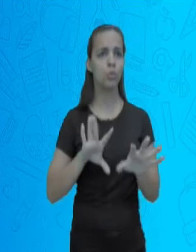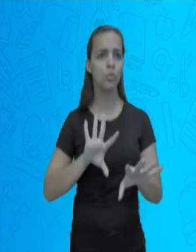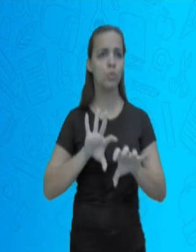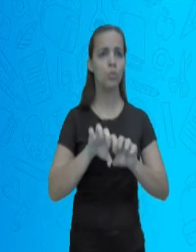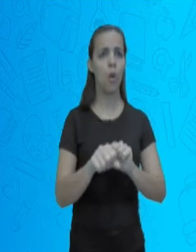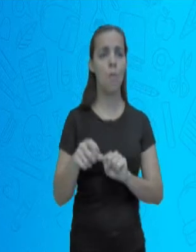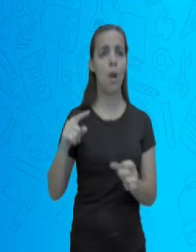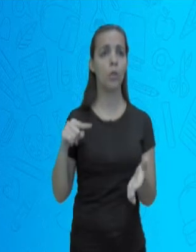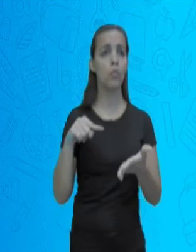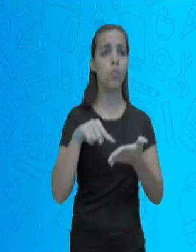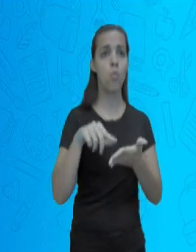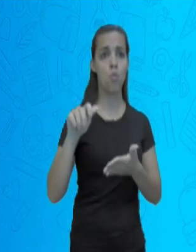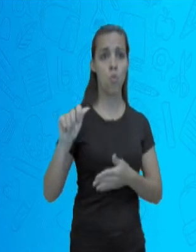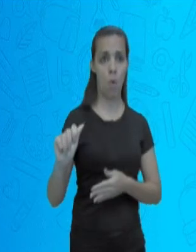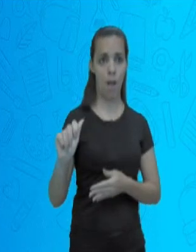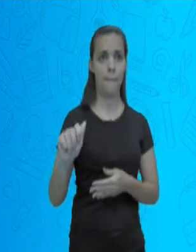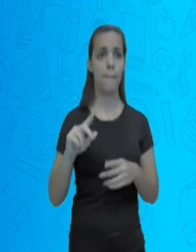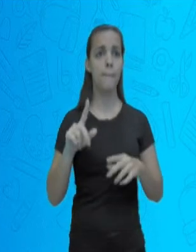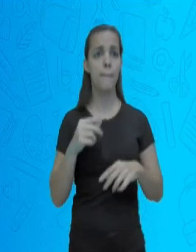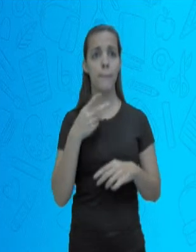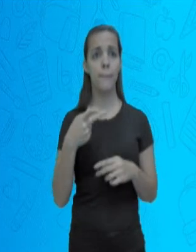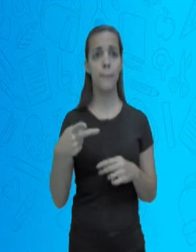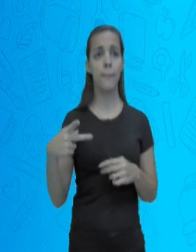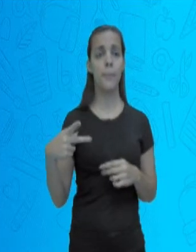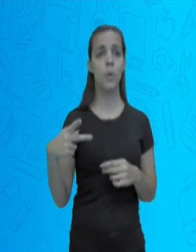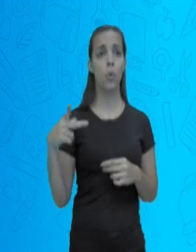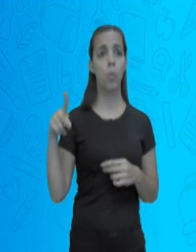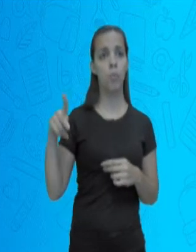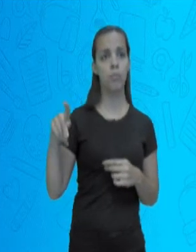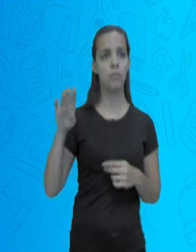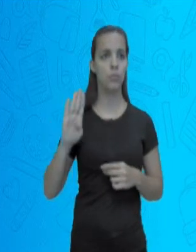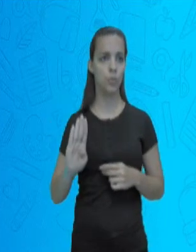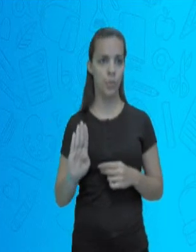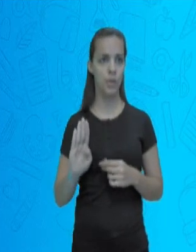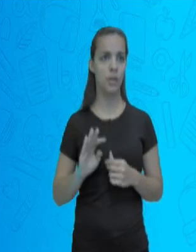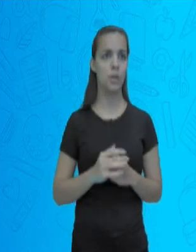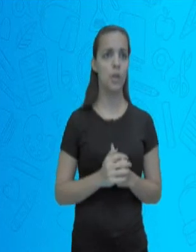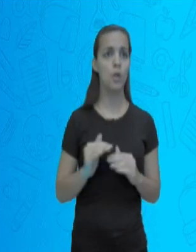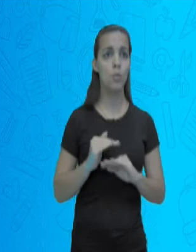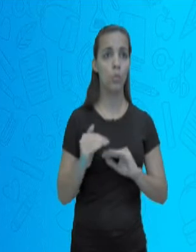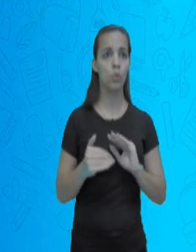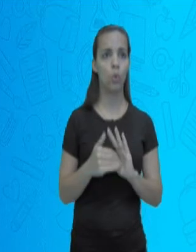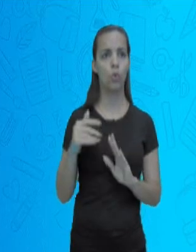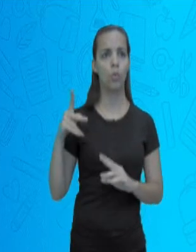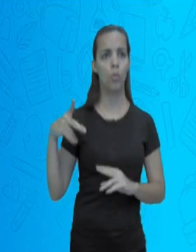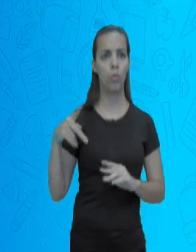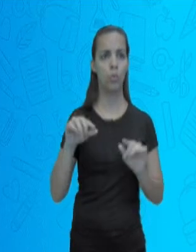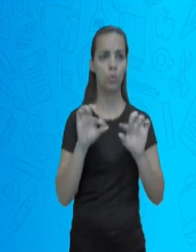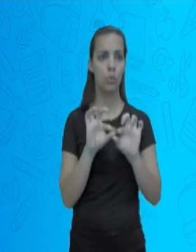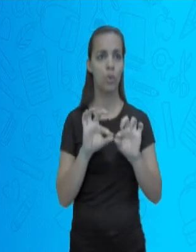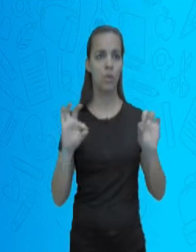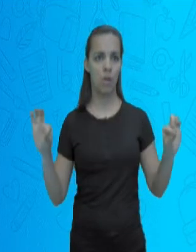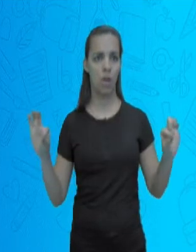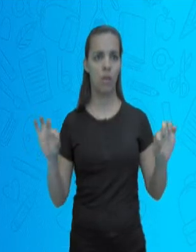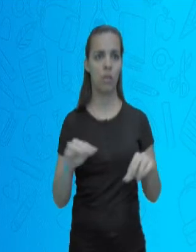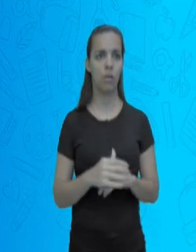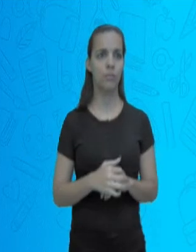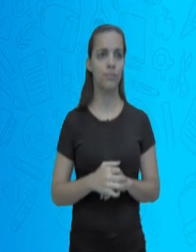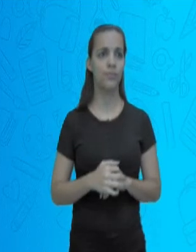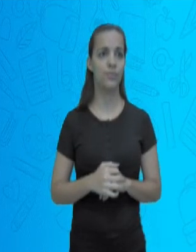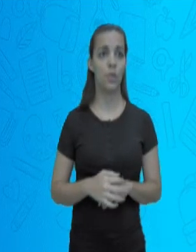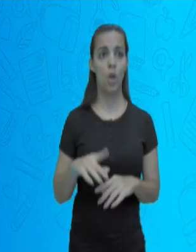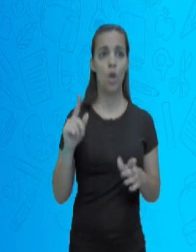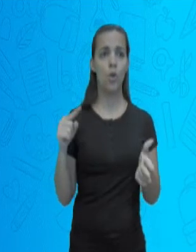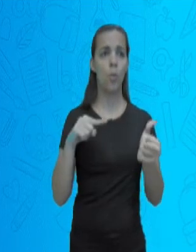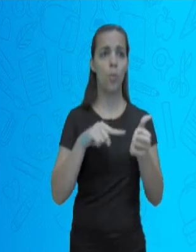pontos compreendidos entre A e B. Como eu falei aqui, existem vários pontos entre A e B. Os pontos A e